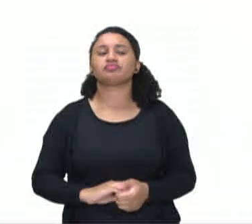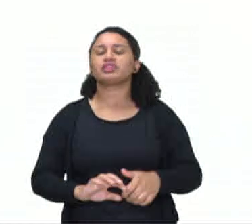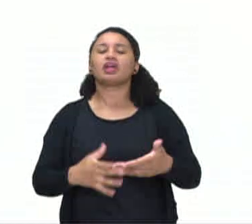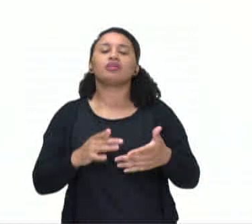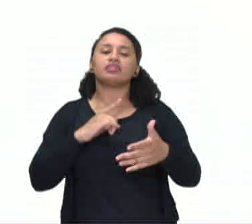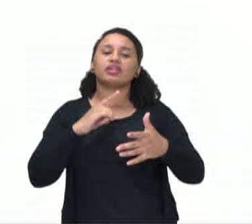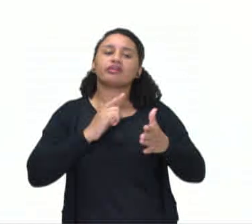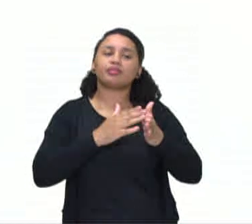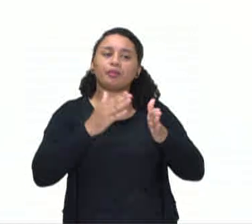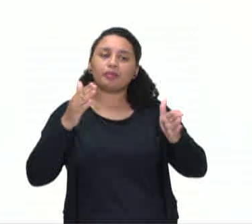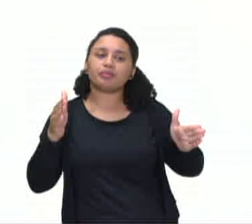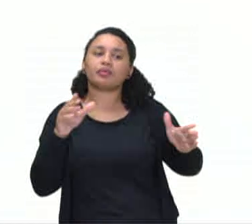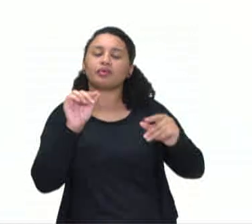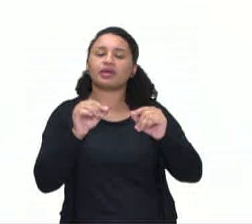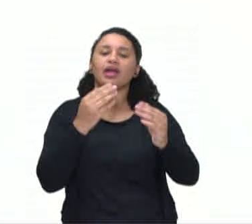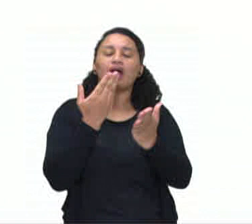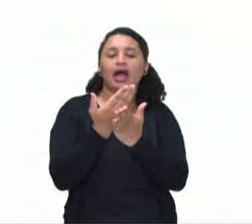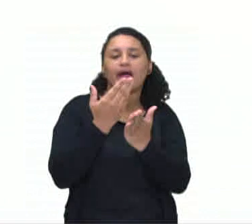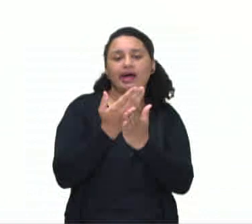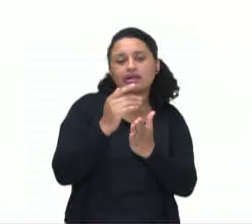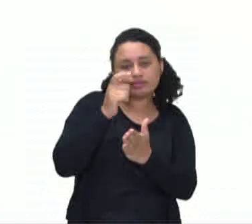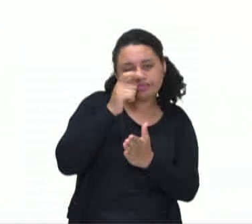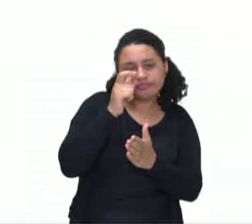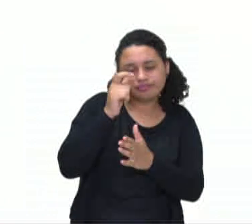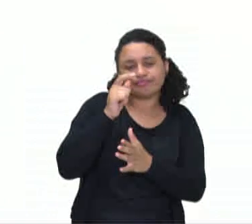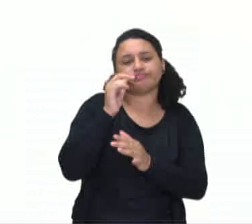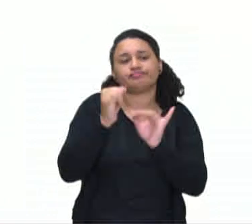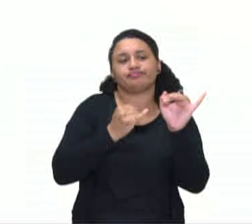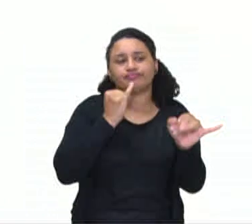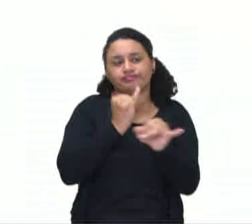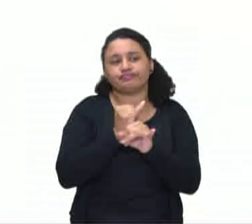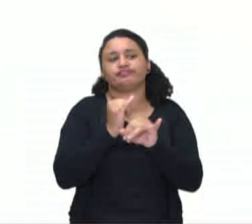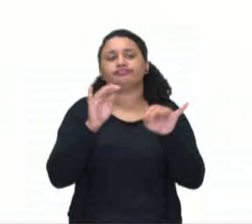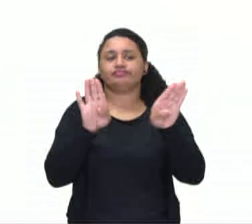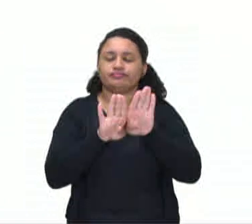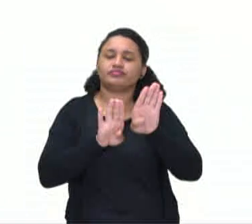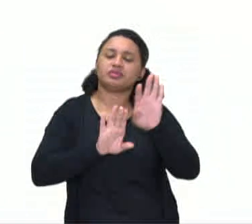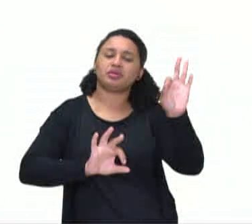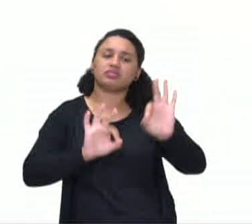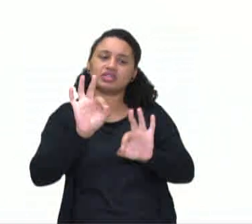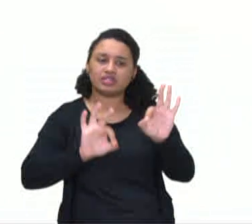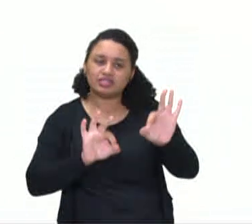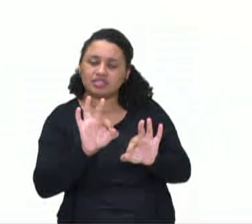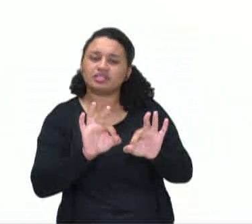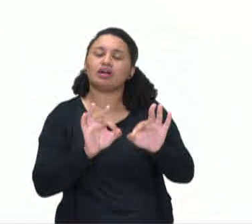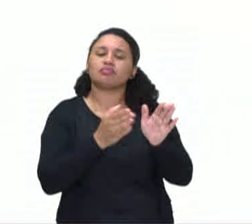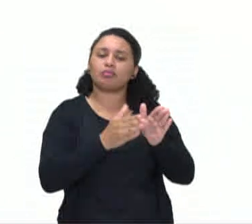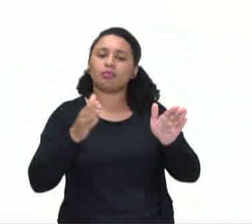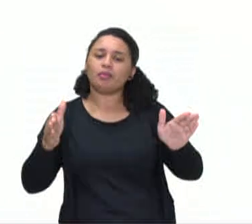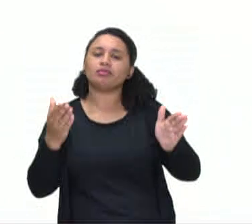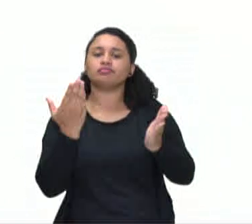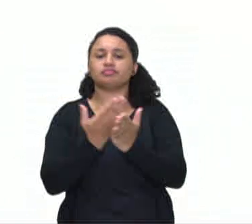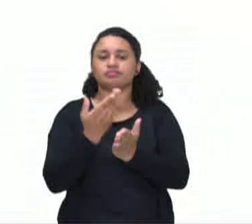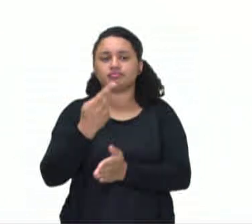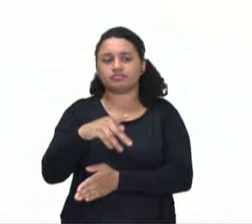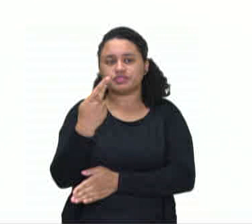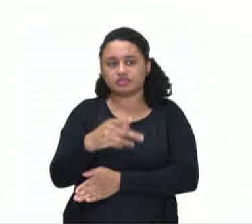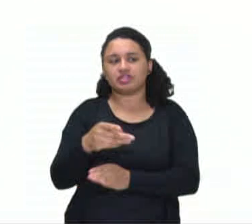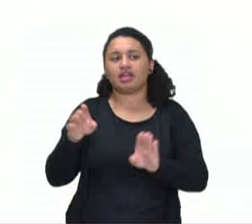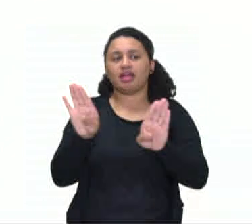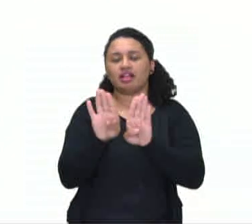físicos e fim do convívio com os amigos. Essa é agora a realidade da maioria dos alunos das redes públicas,